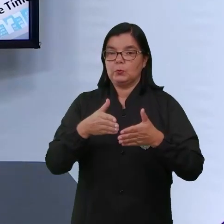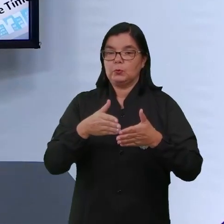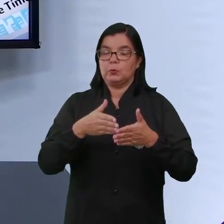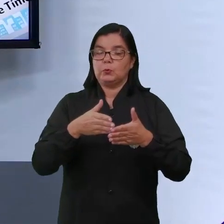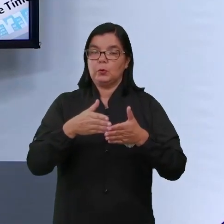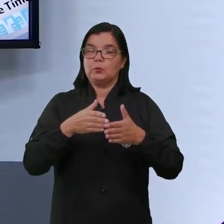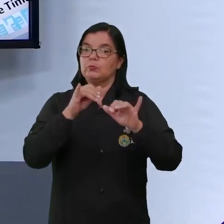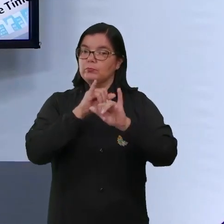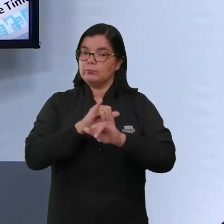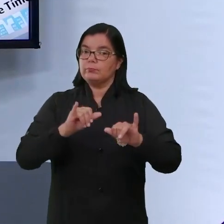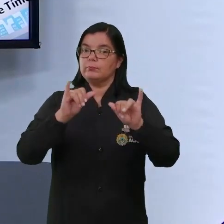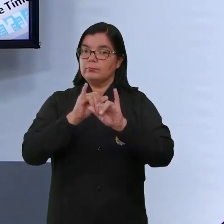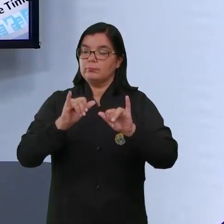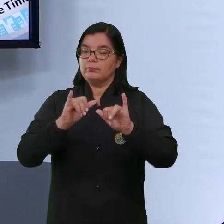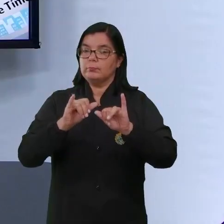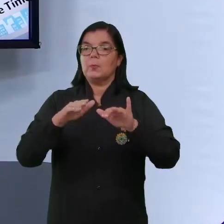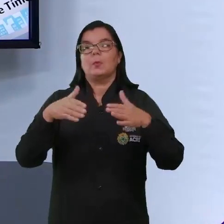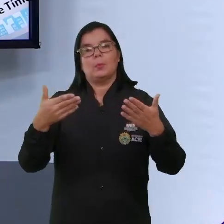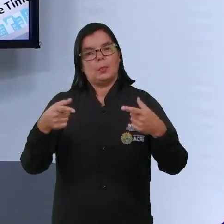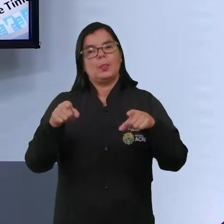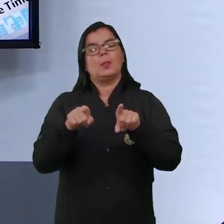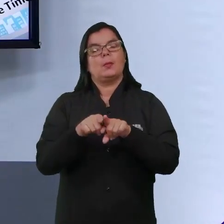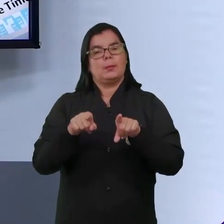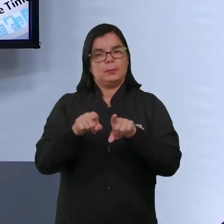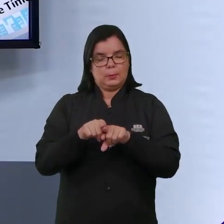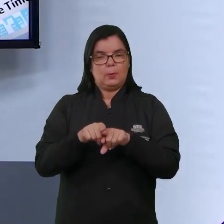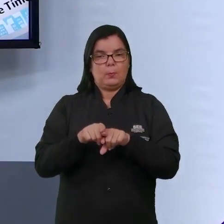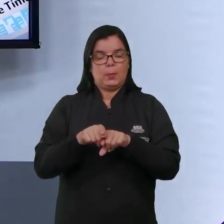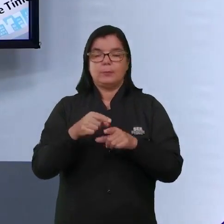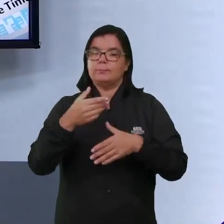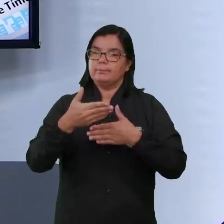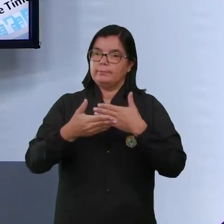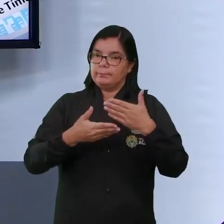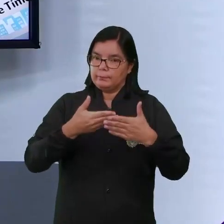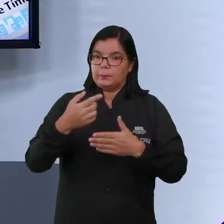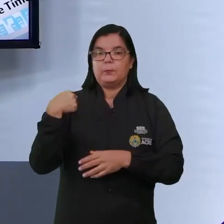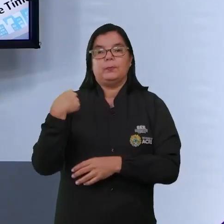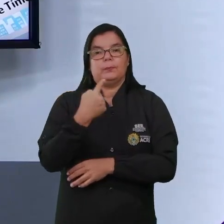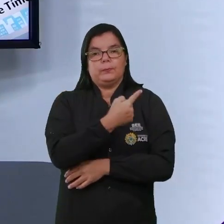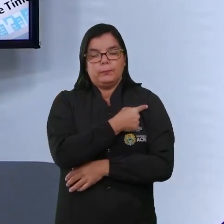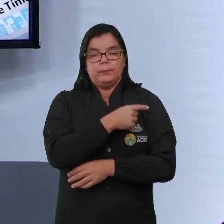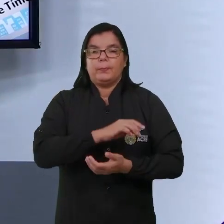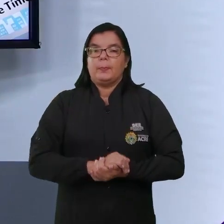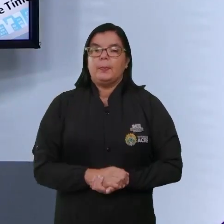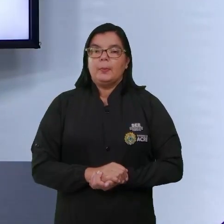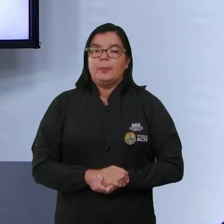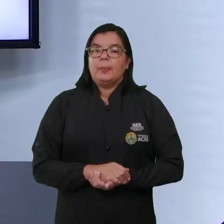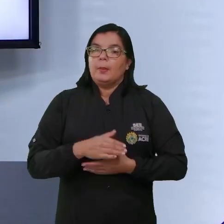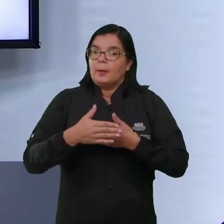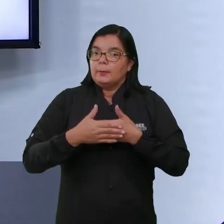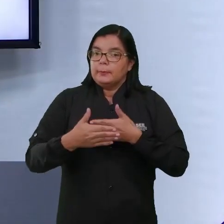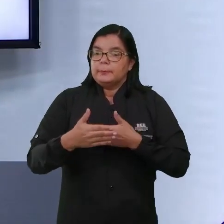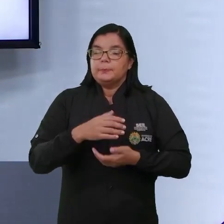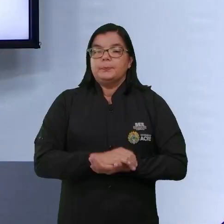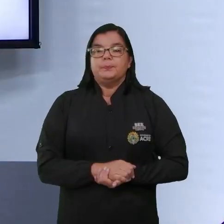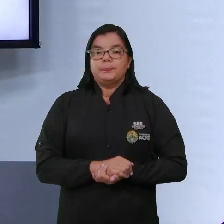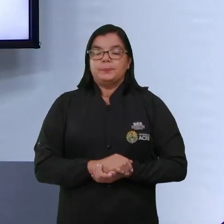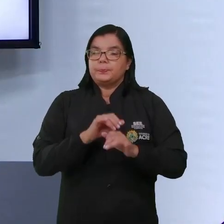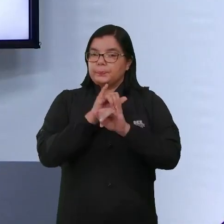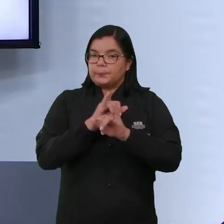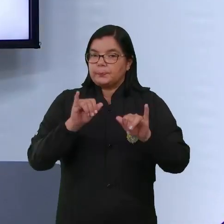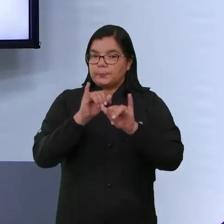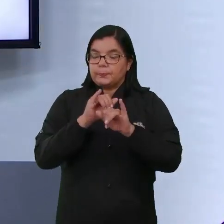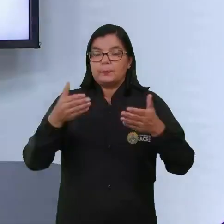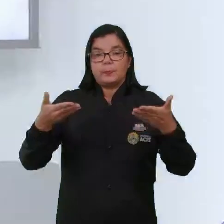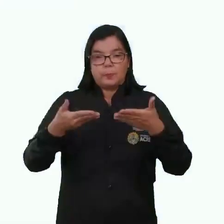de publicação? Então isso também parte um pouco de nós. Mas vamos avançar nas